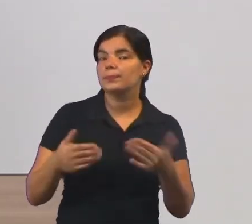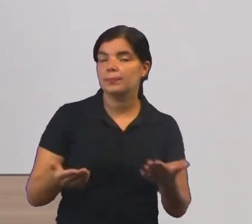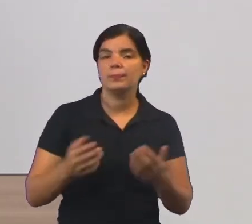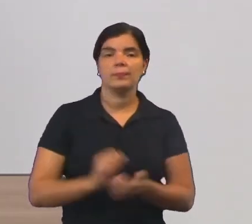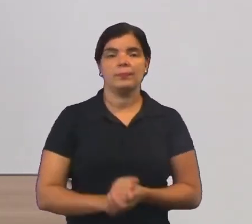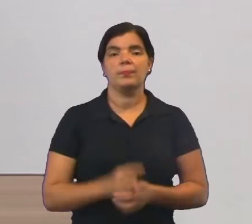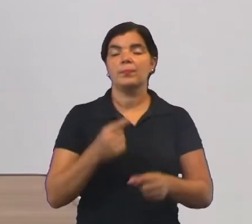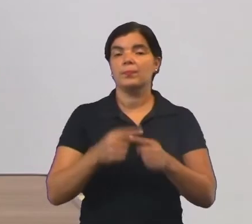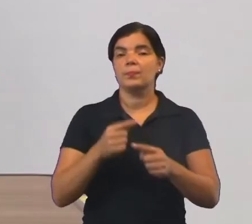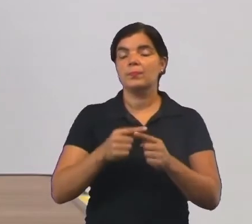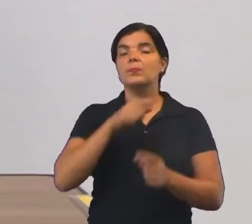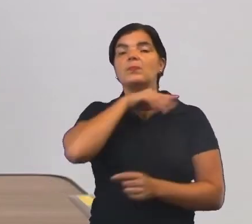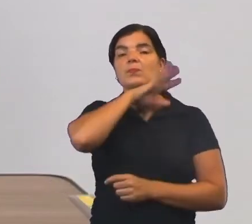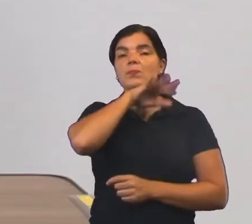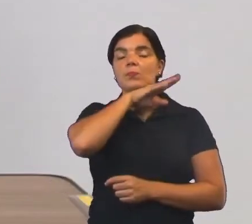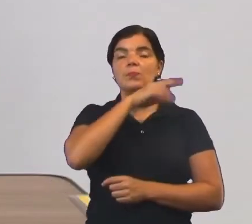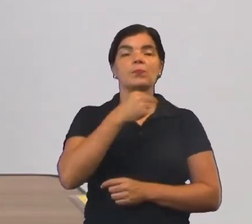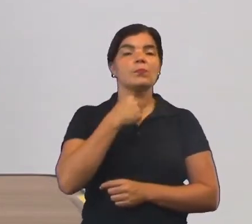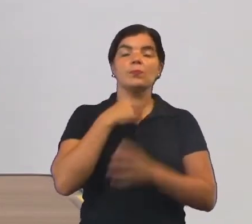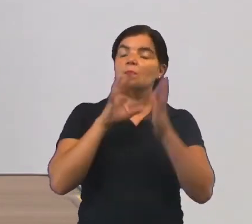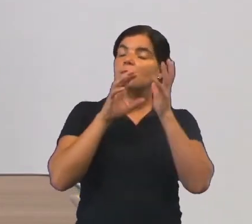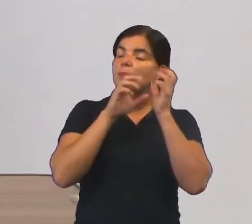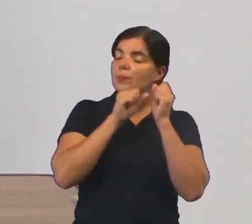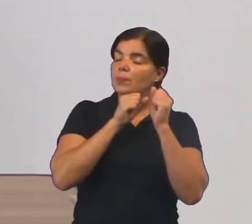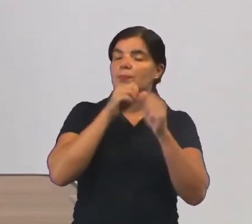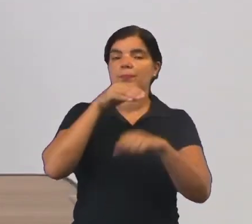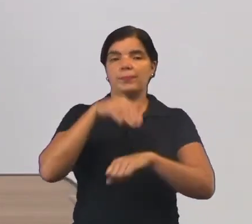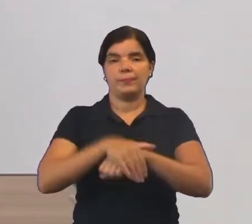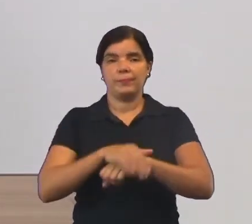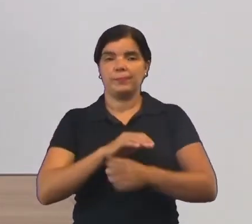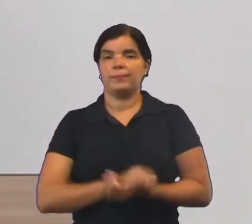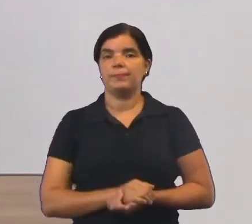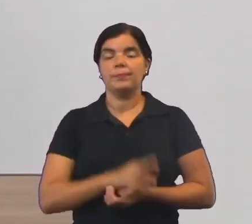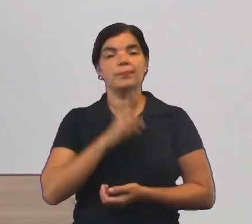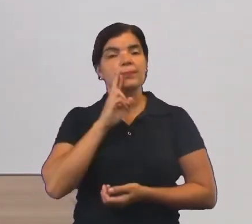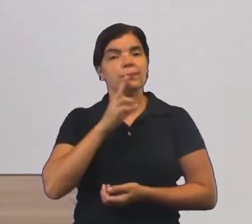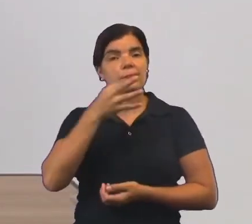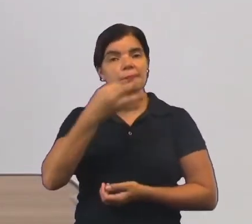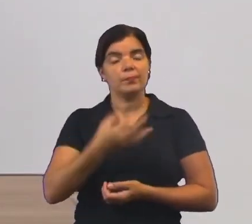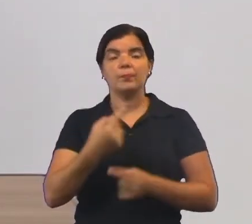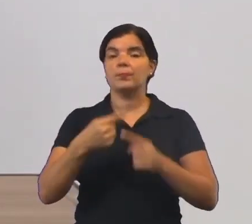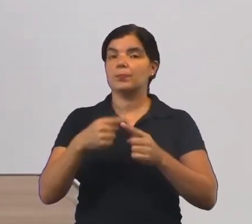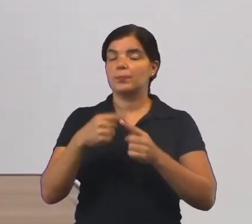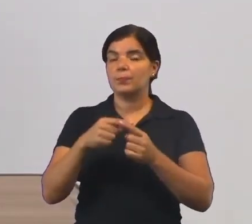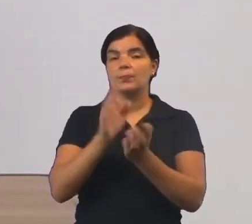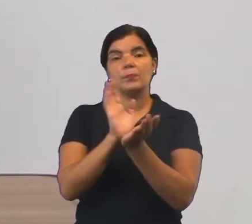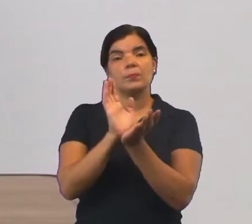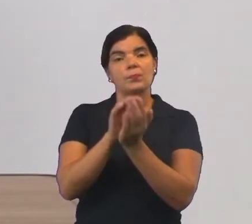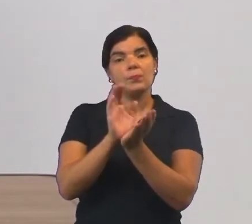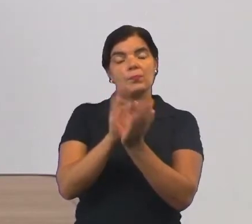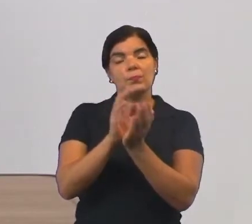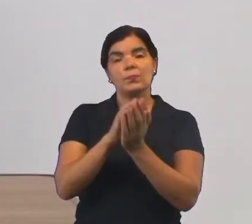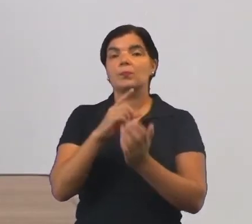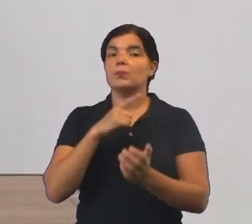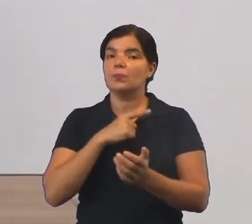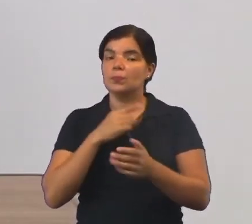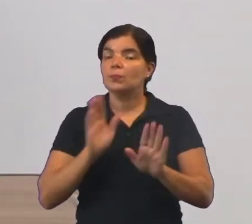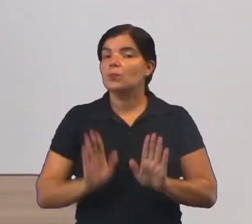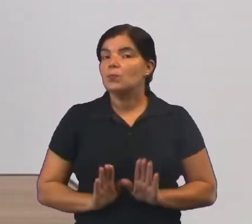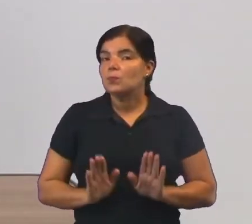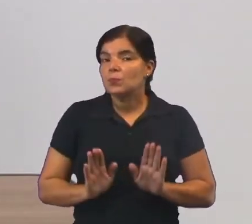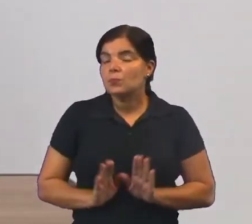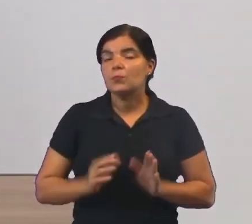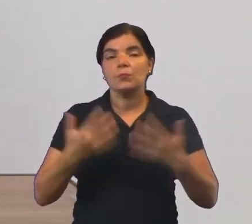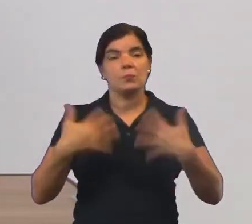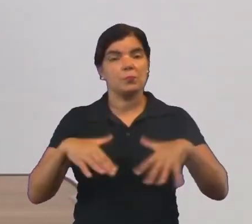é: por que que os animais não podem dormir à noite, né? E a resposta é porque o jacaré comia